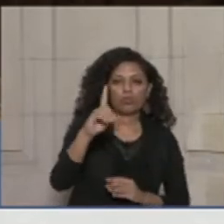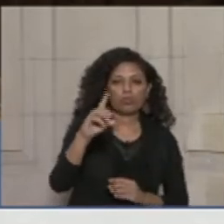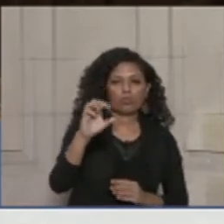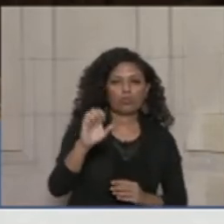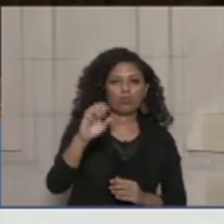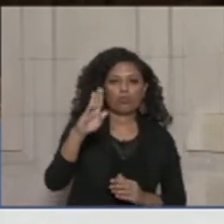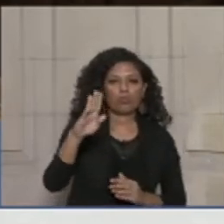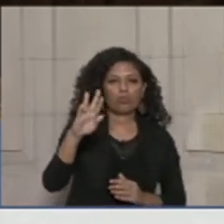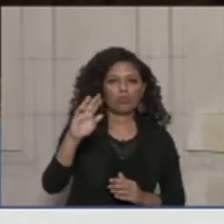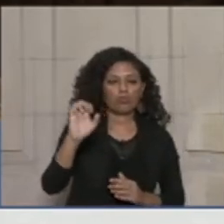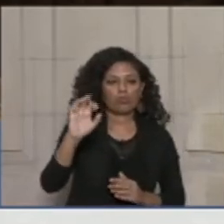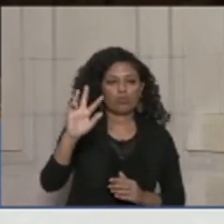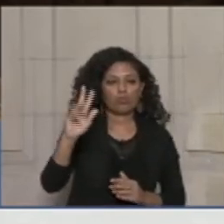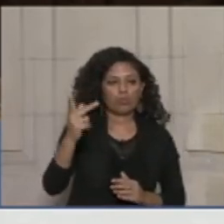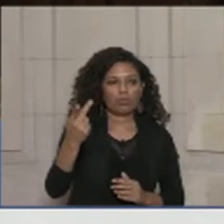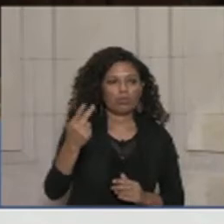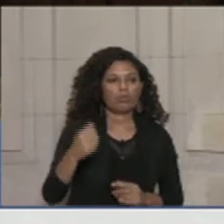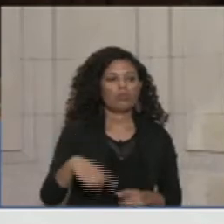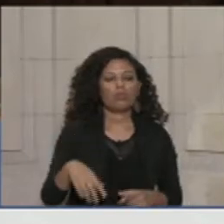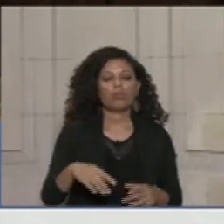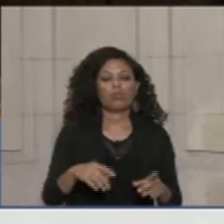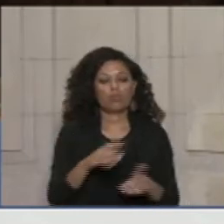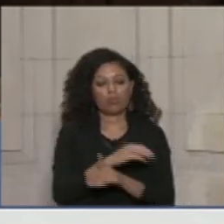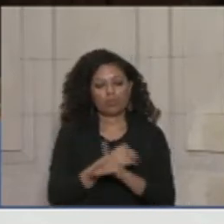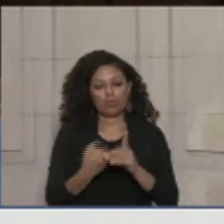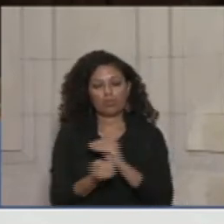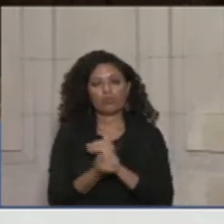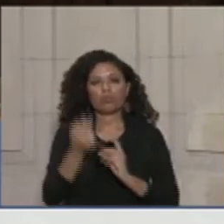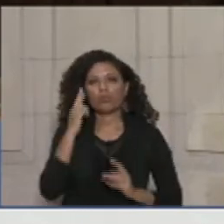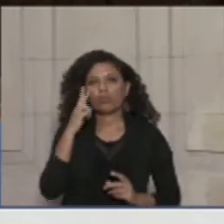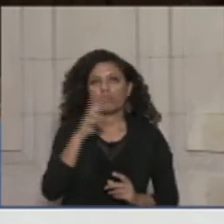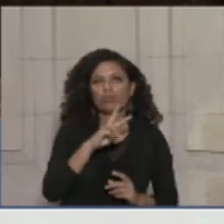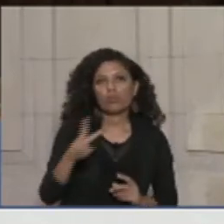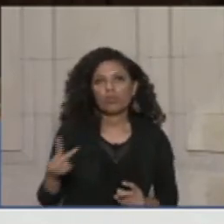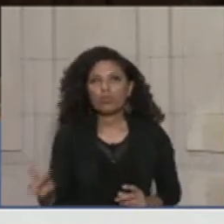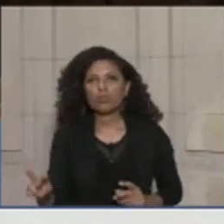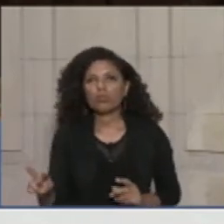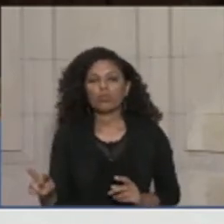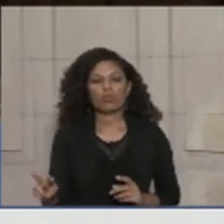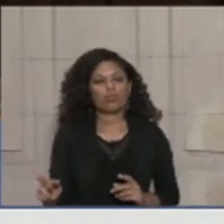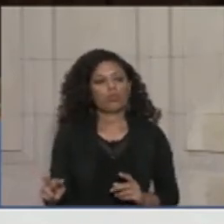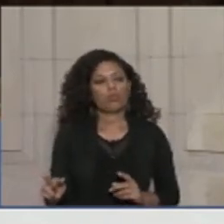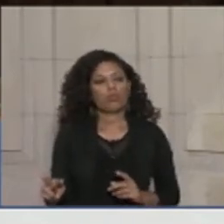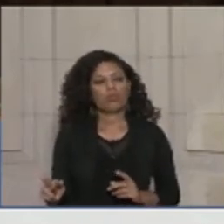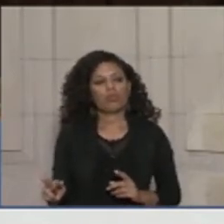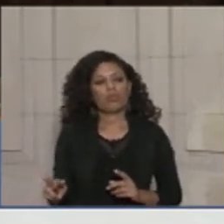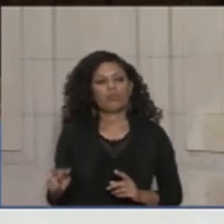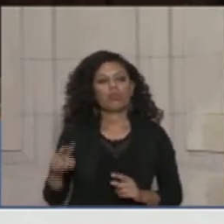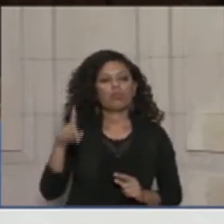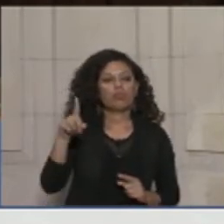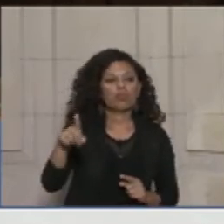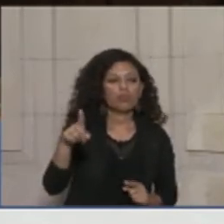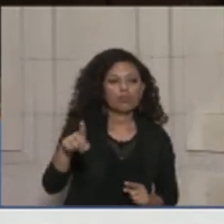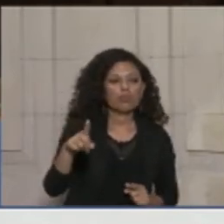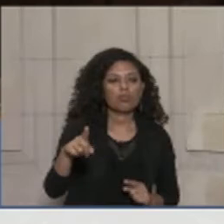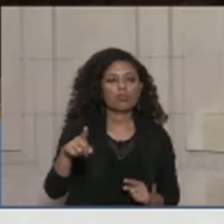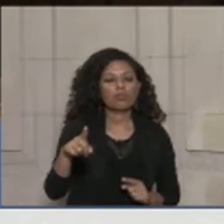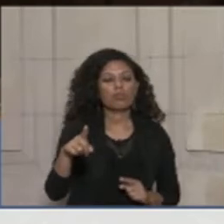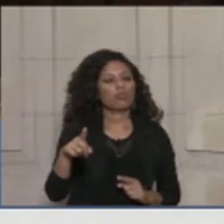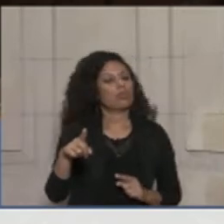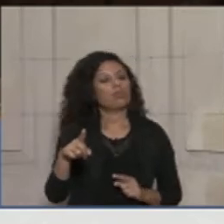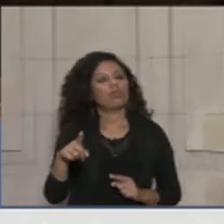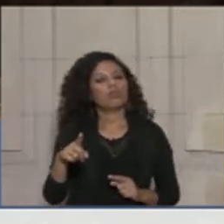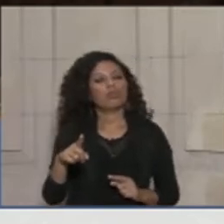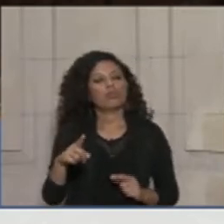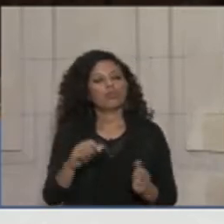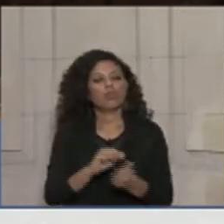A população vai ver que, como ele já teve a delação premiada de alguns funcionários